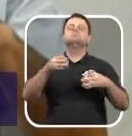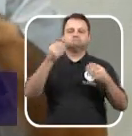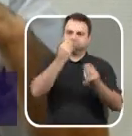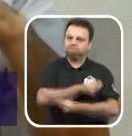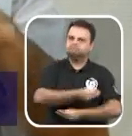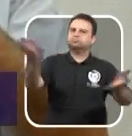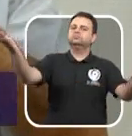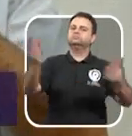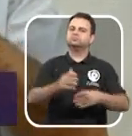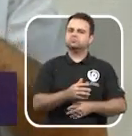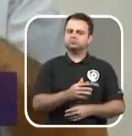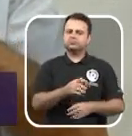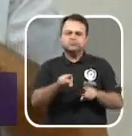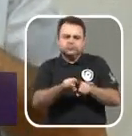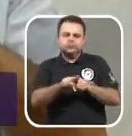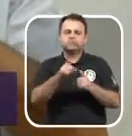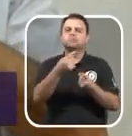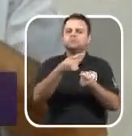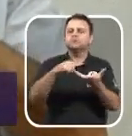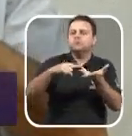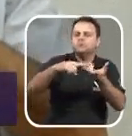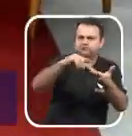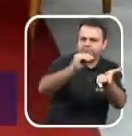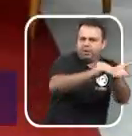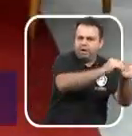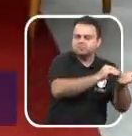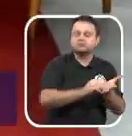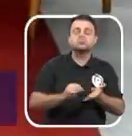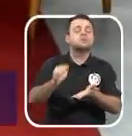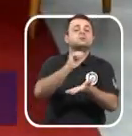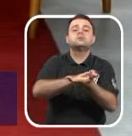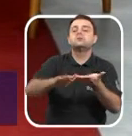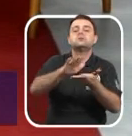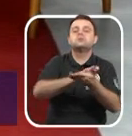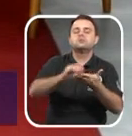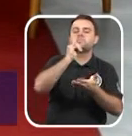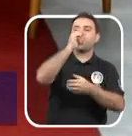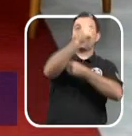de terceirização, sem convênio, é uma despesa de 300 milhões por ano.